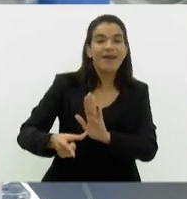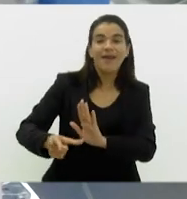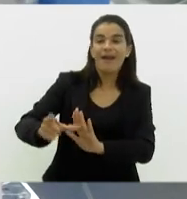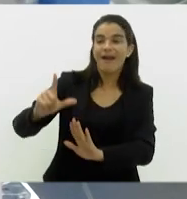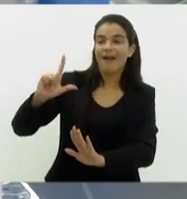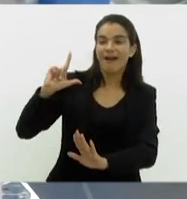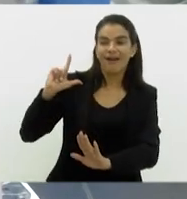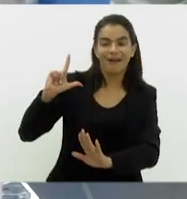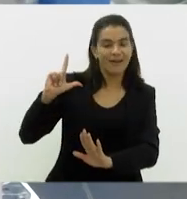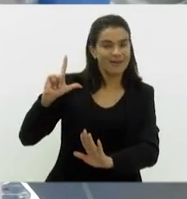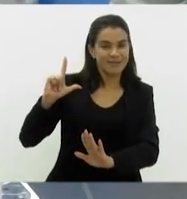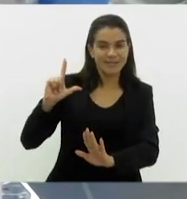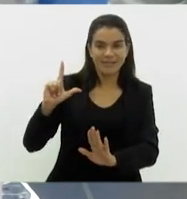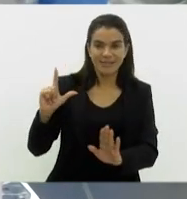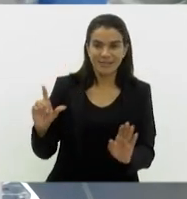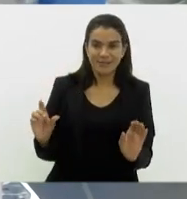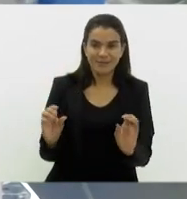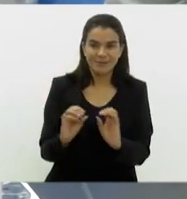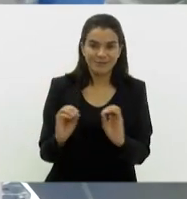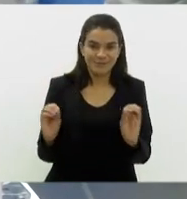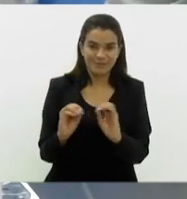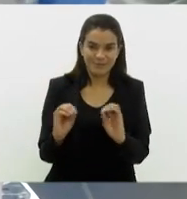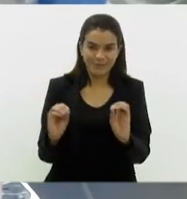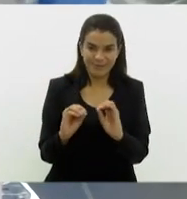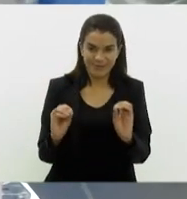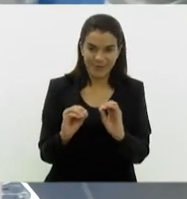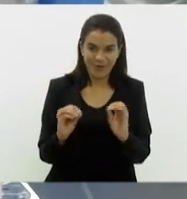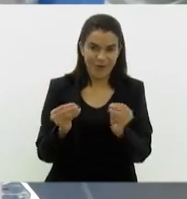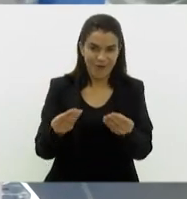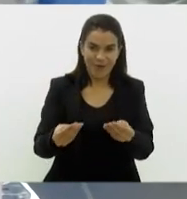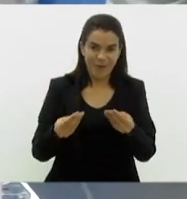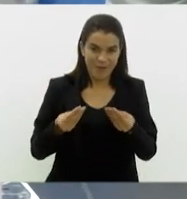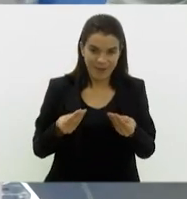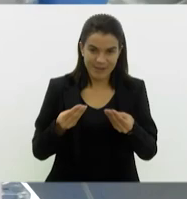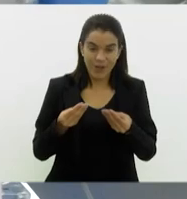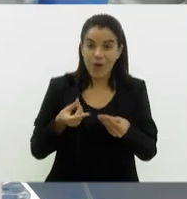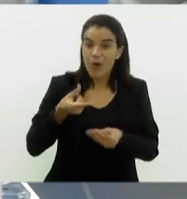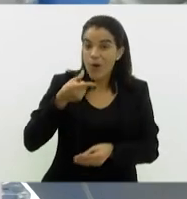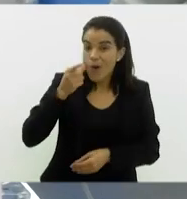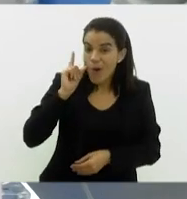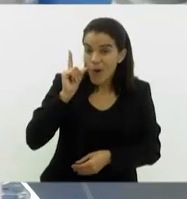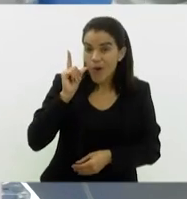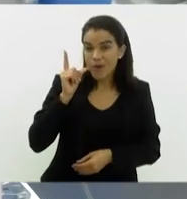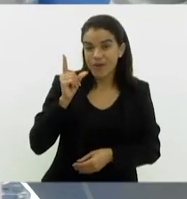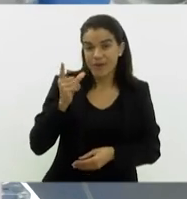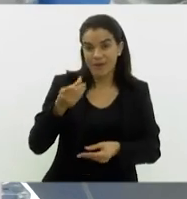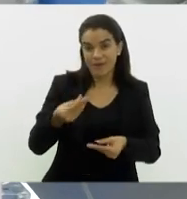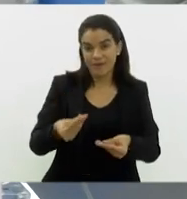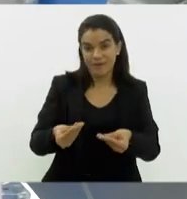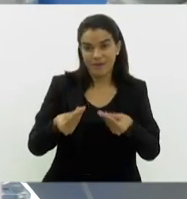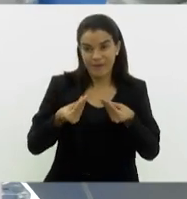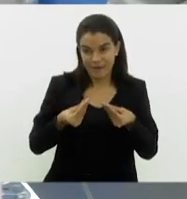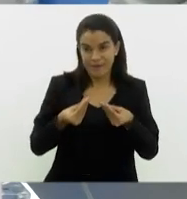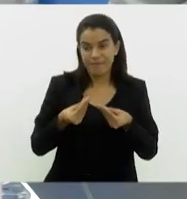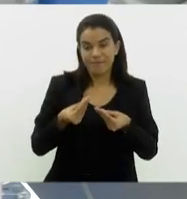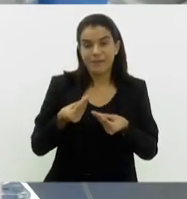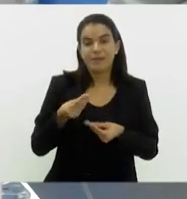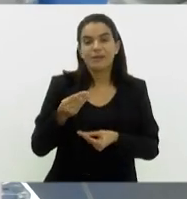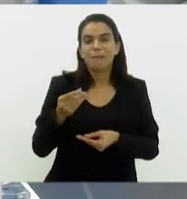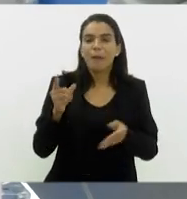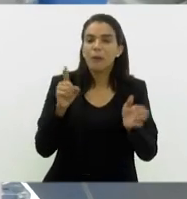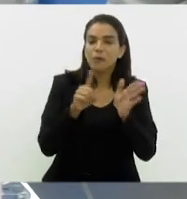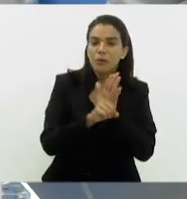sido relatado pelo relator quando teve a oportunidade de apresentar ontem aqui inclusive sugeri se a gente teria